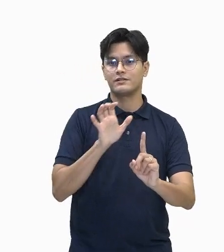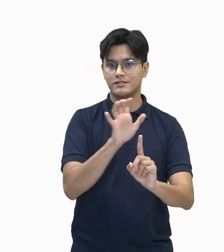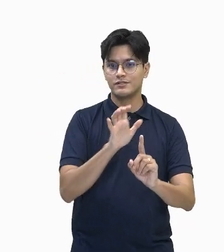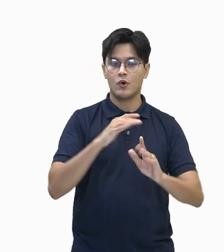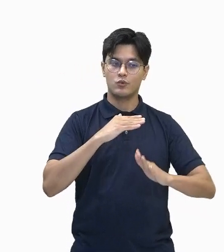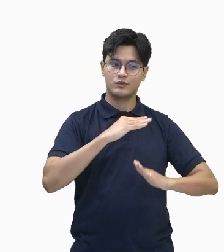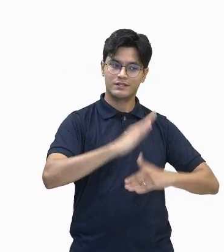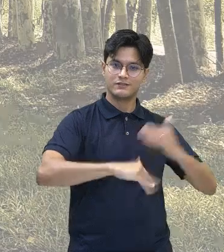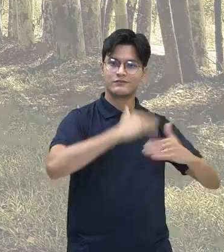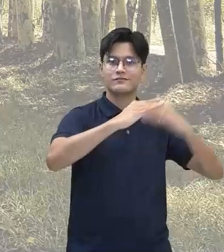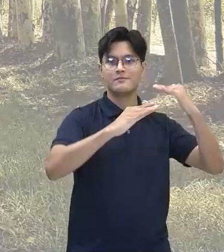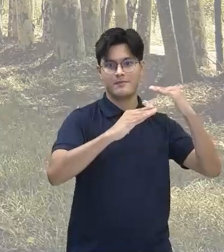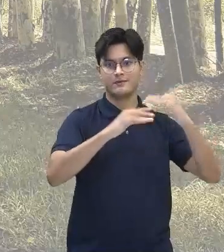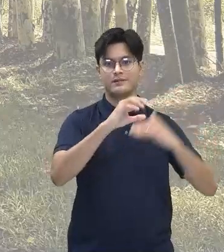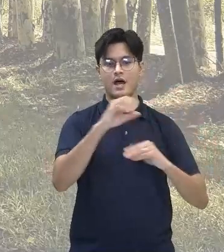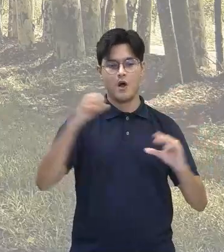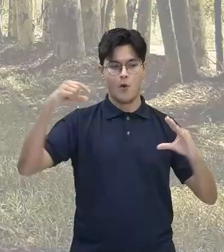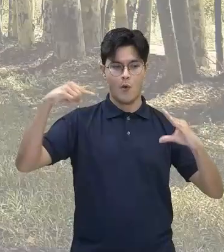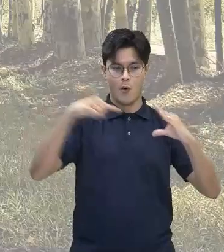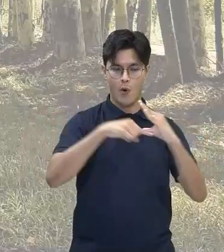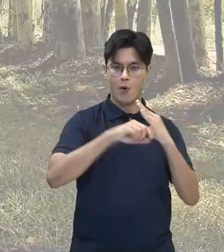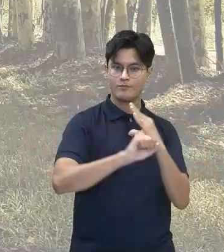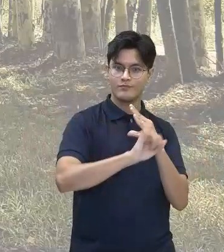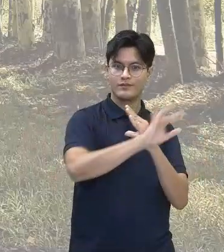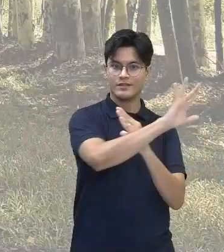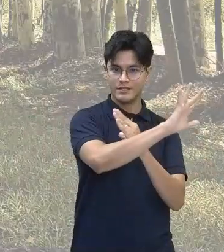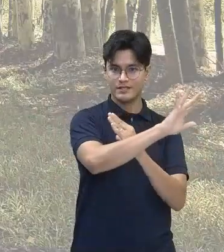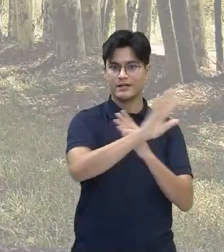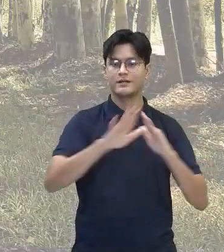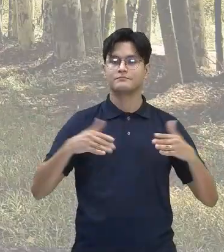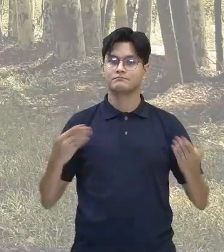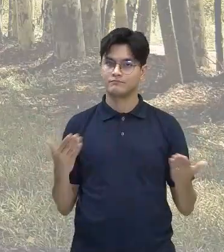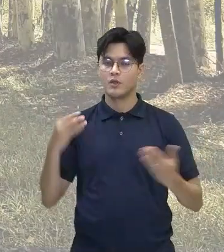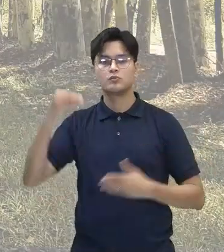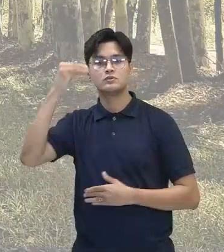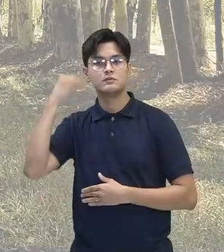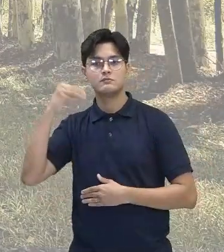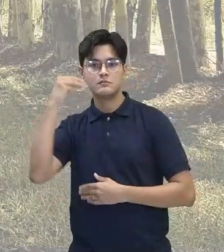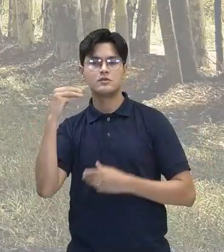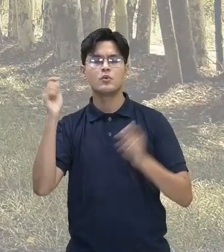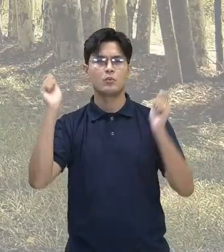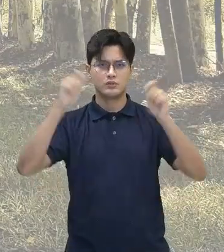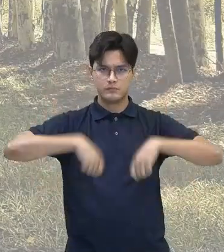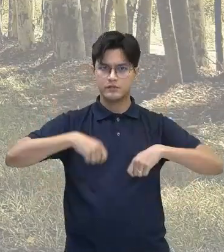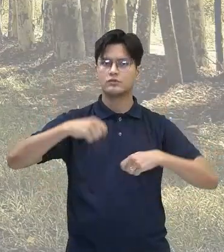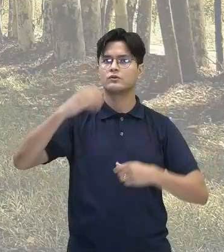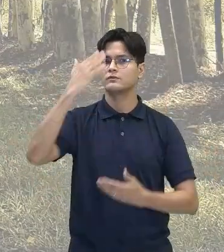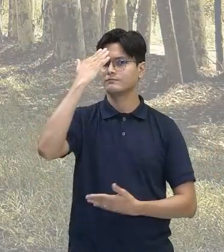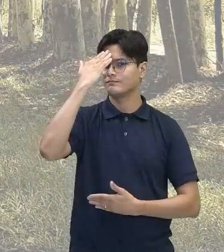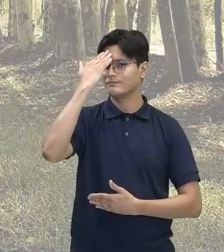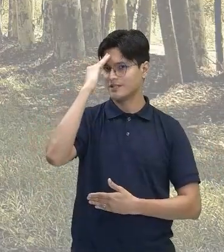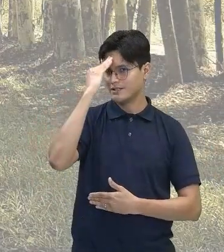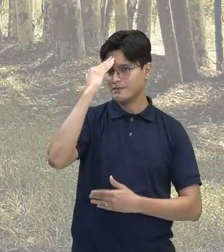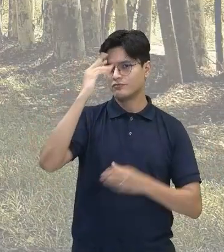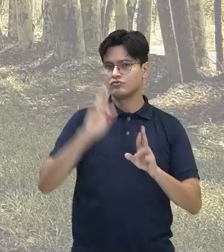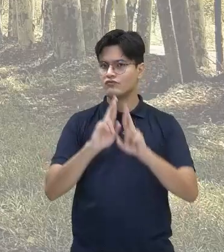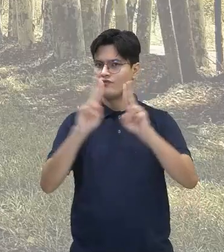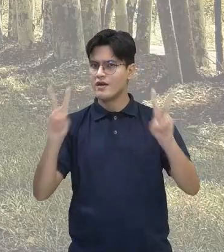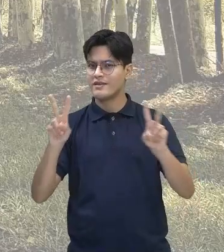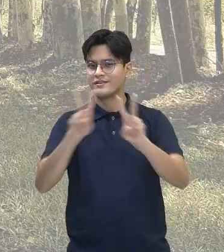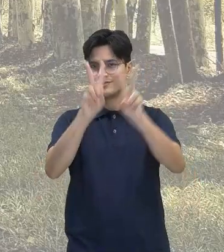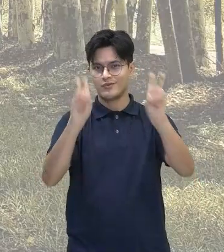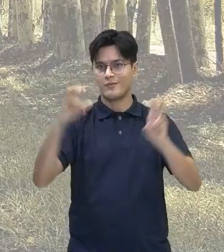experimento aí, se entendeu de forma diferente a luz e pôde-se, então, ter um